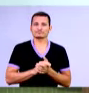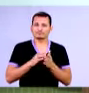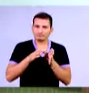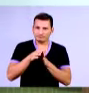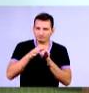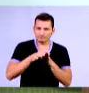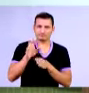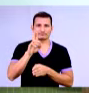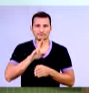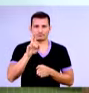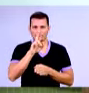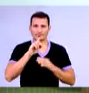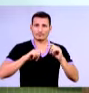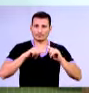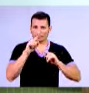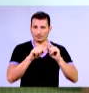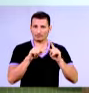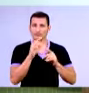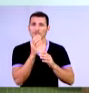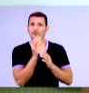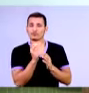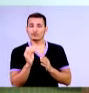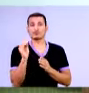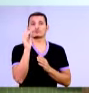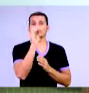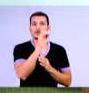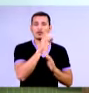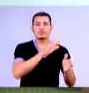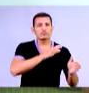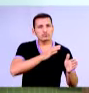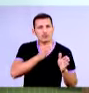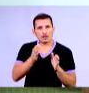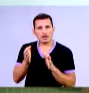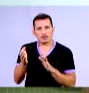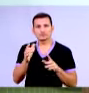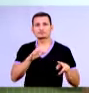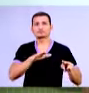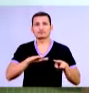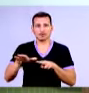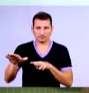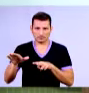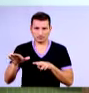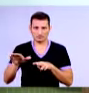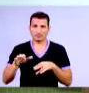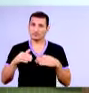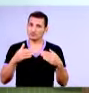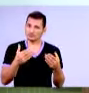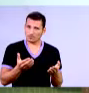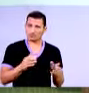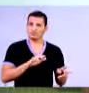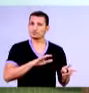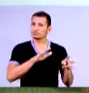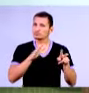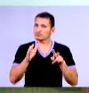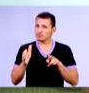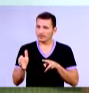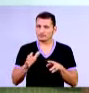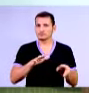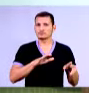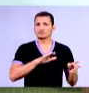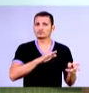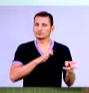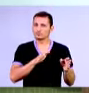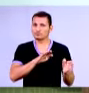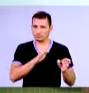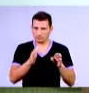esses materiais nós postaremos ao longo das semanas. Então, no decorrer dos dias, no decorrer das semanas, no decorrer